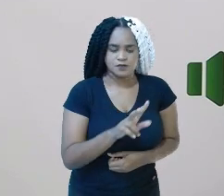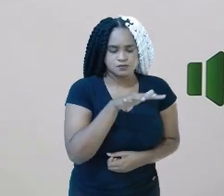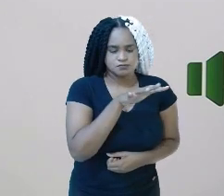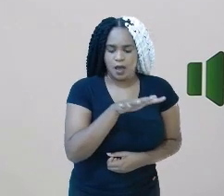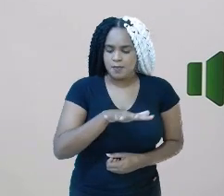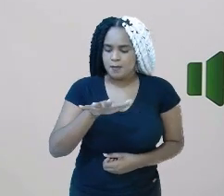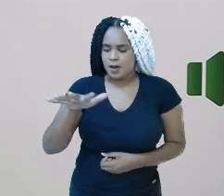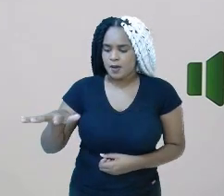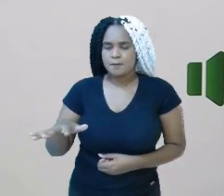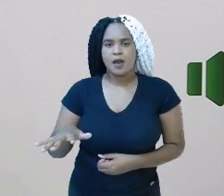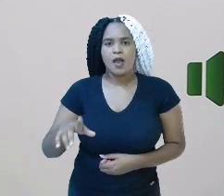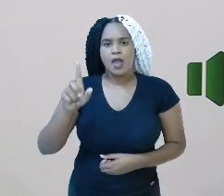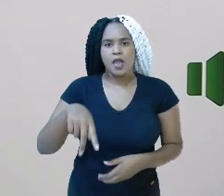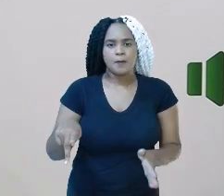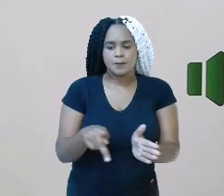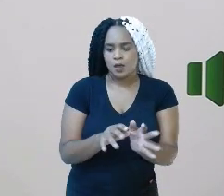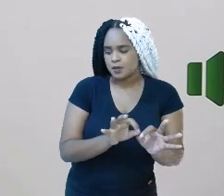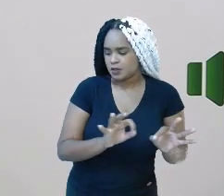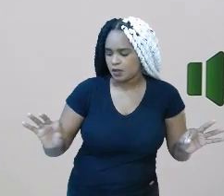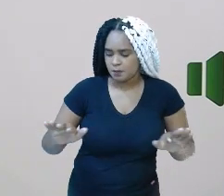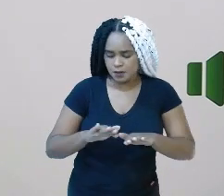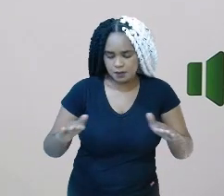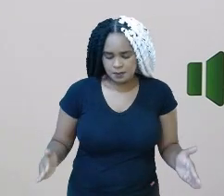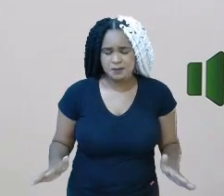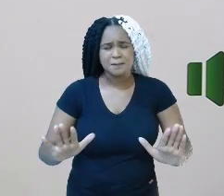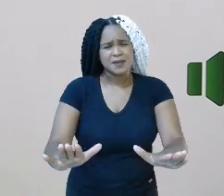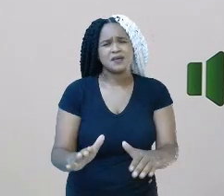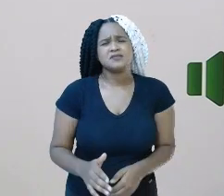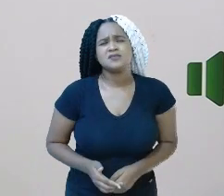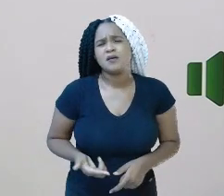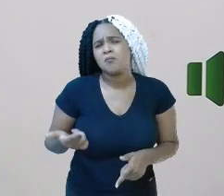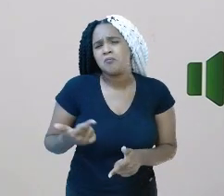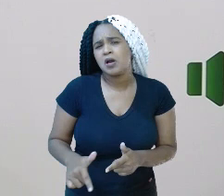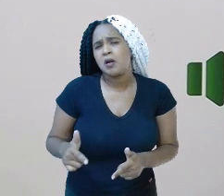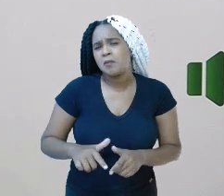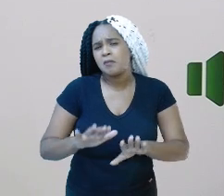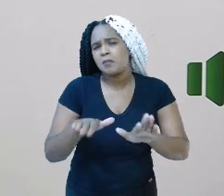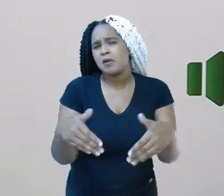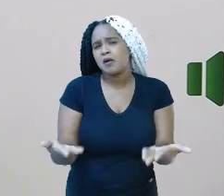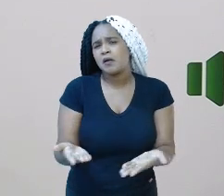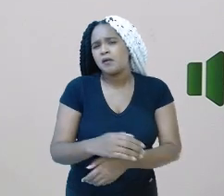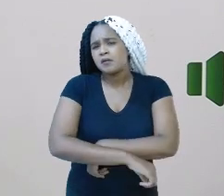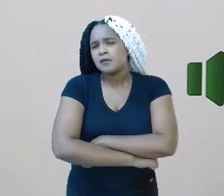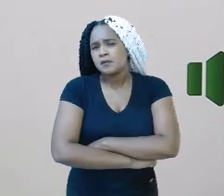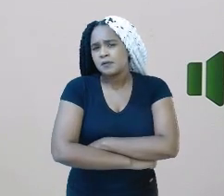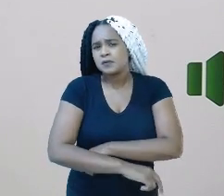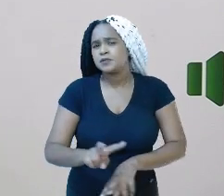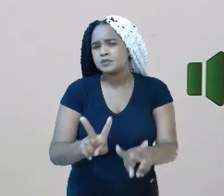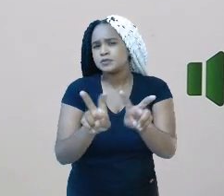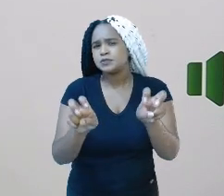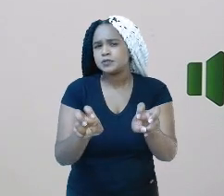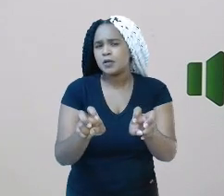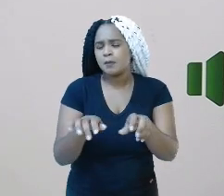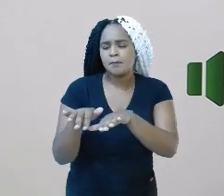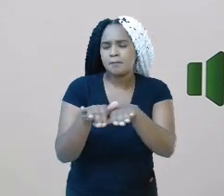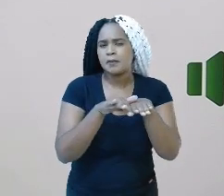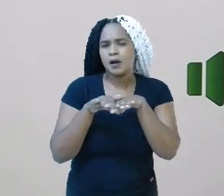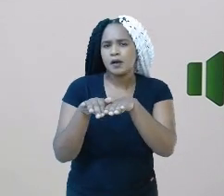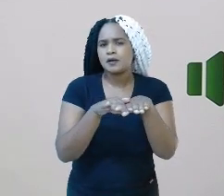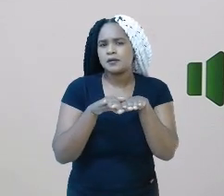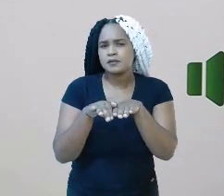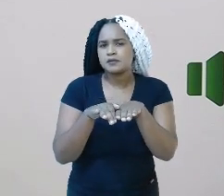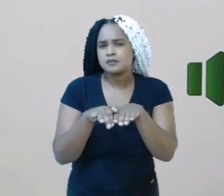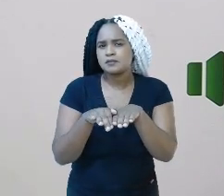tamanho dessa mesa. Mas qual é o problema quando se fala em padronização e